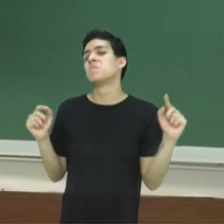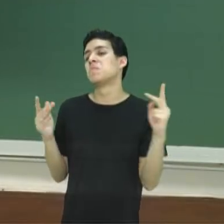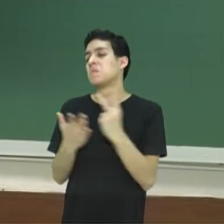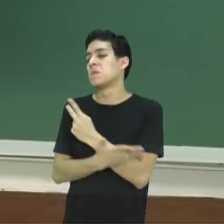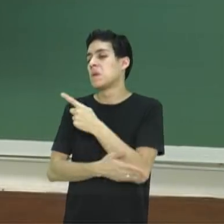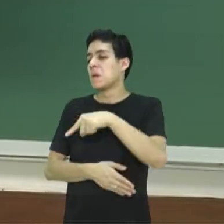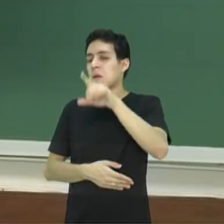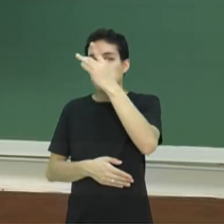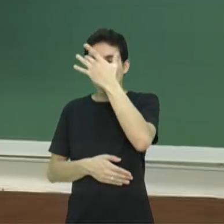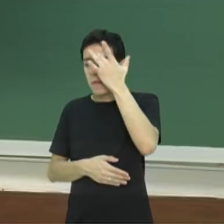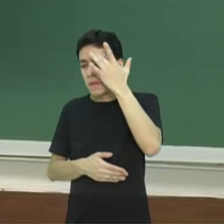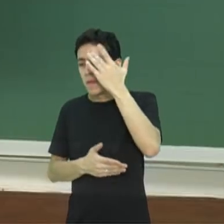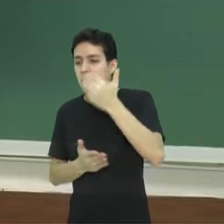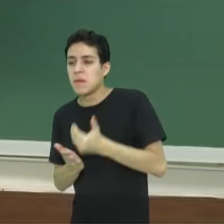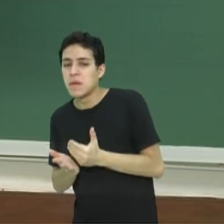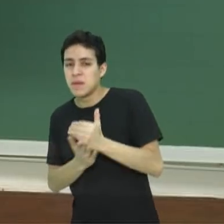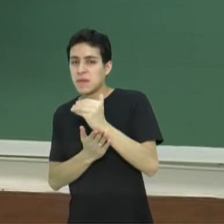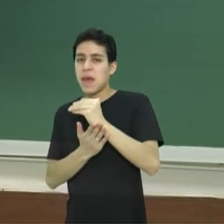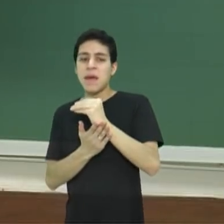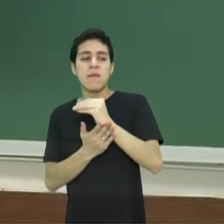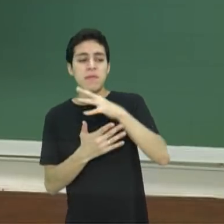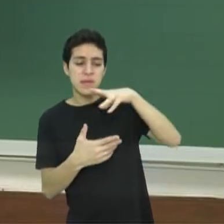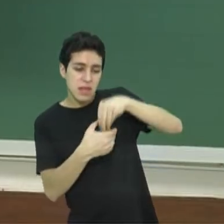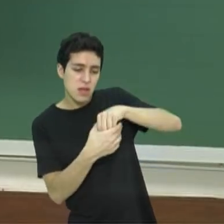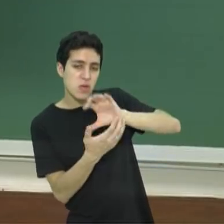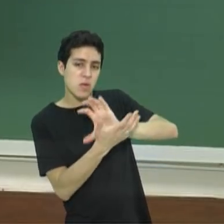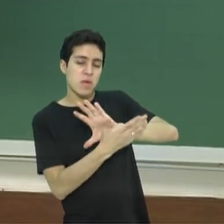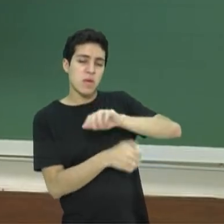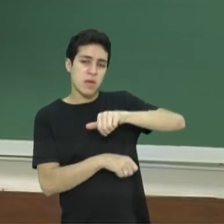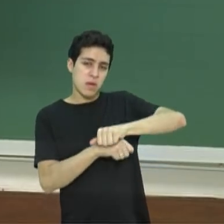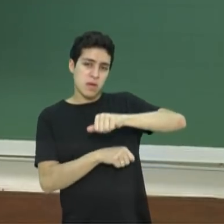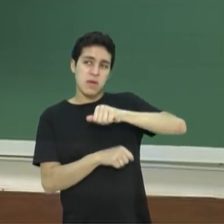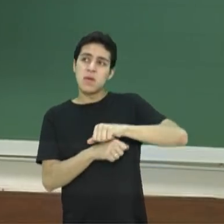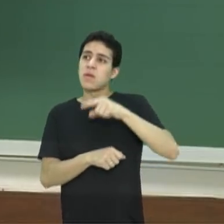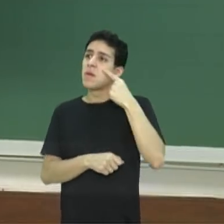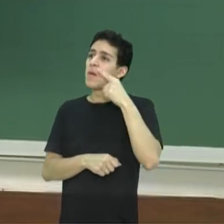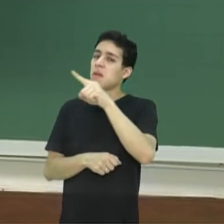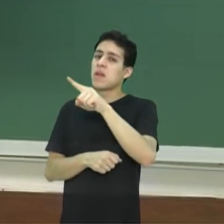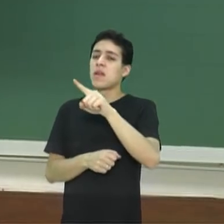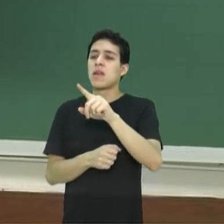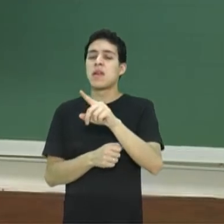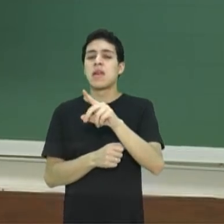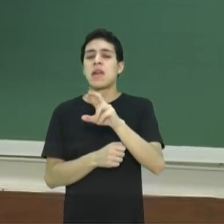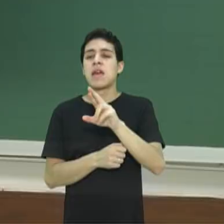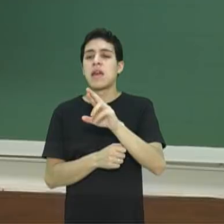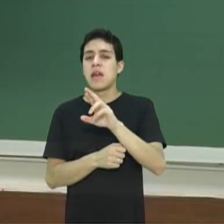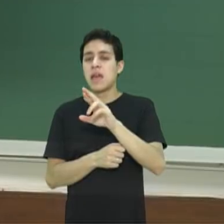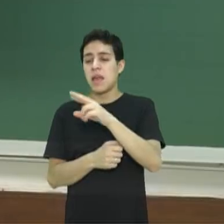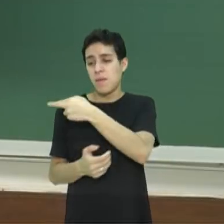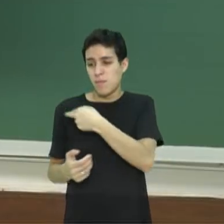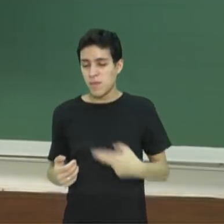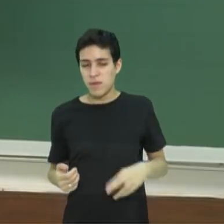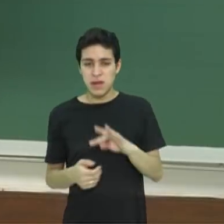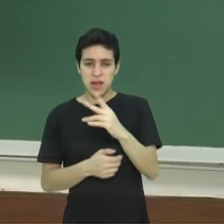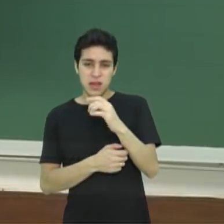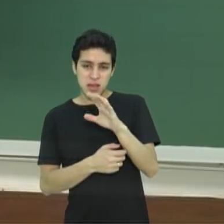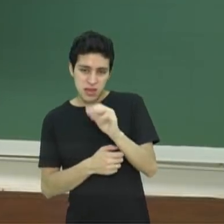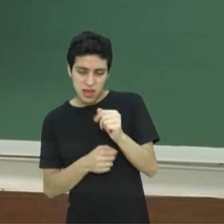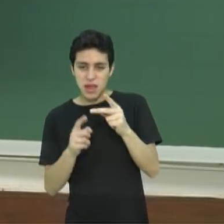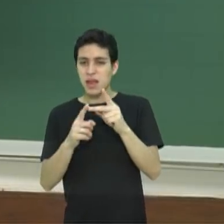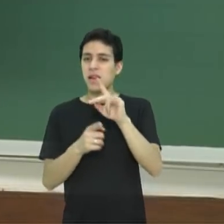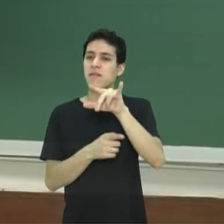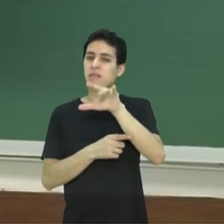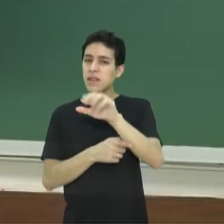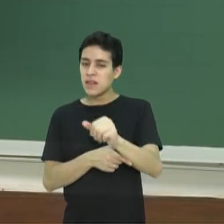dos cidadãos ingressarem nas estatísticas da pobreza. Temos a República Tcheca e a Finlândia, a Dinamarca e os